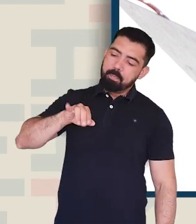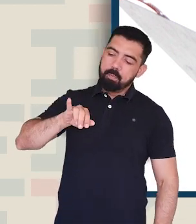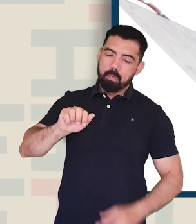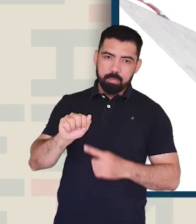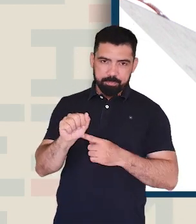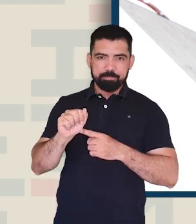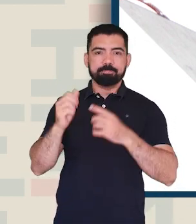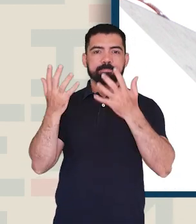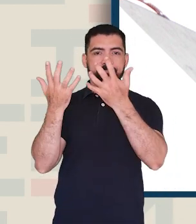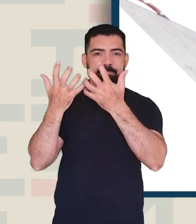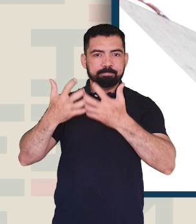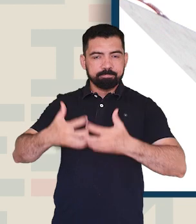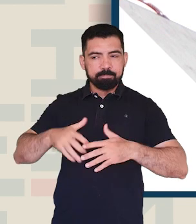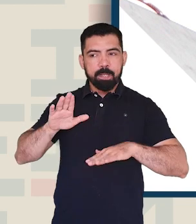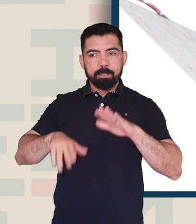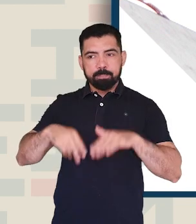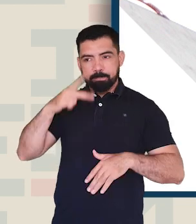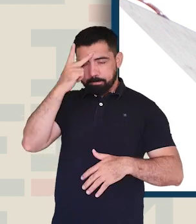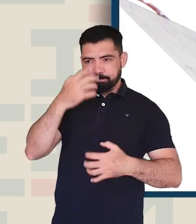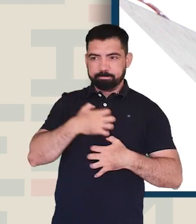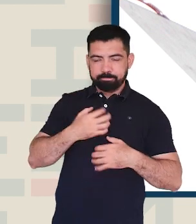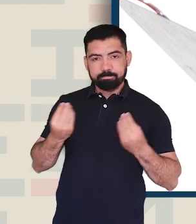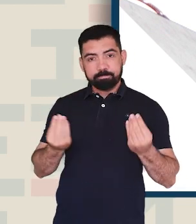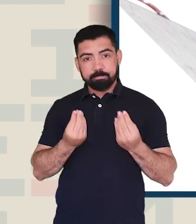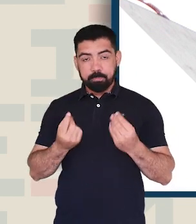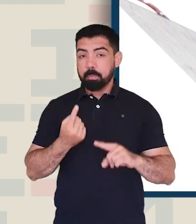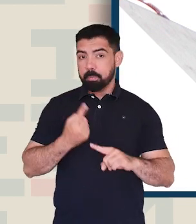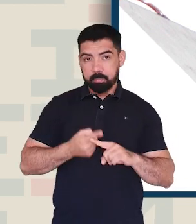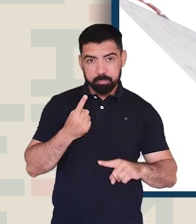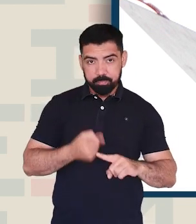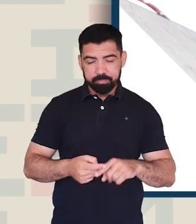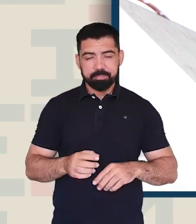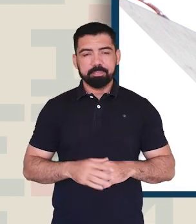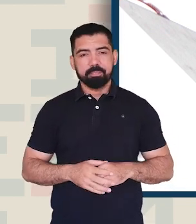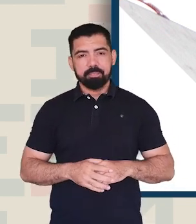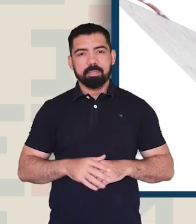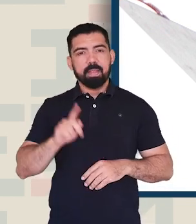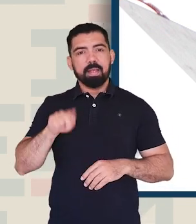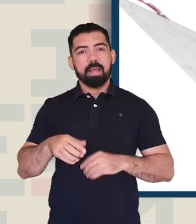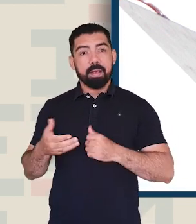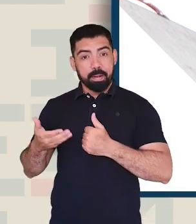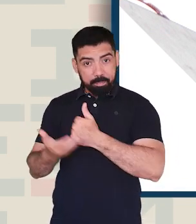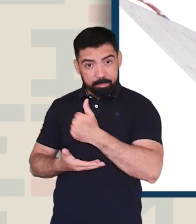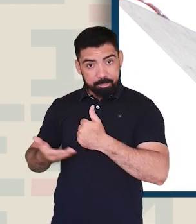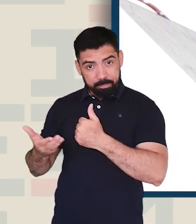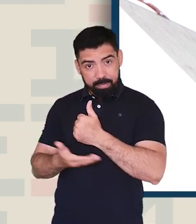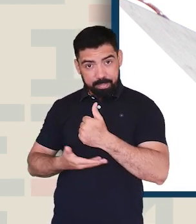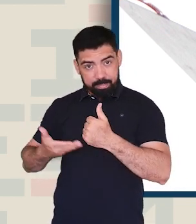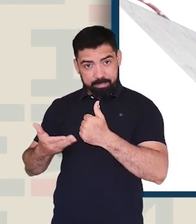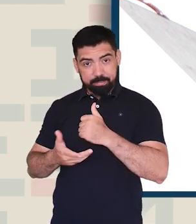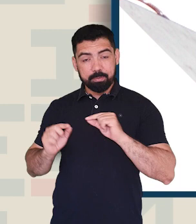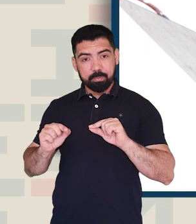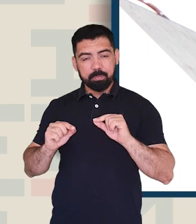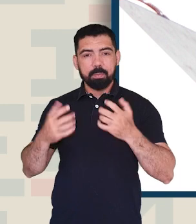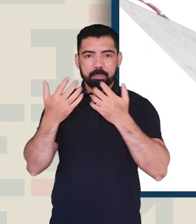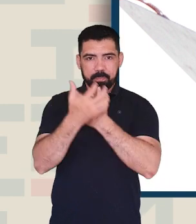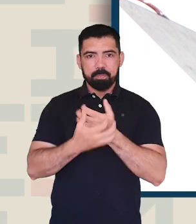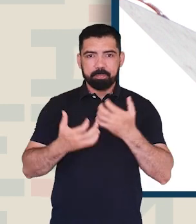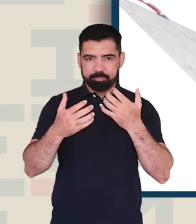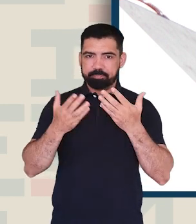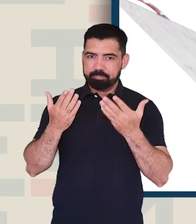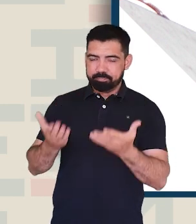muito espinhoso, né? Porque é praticamente a base da